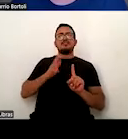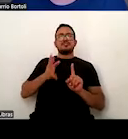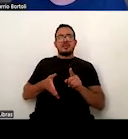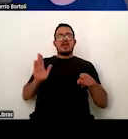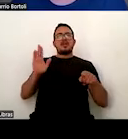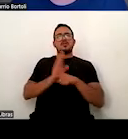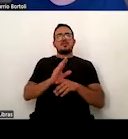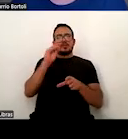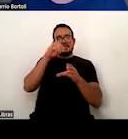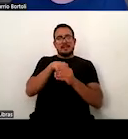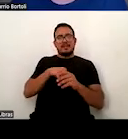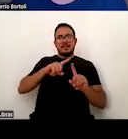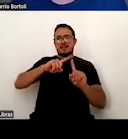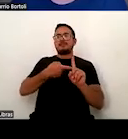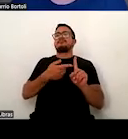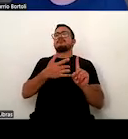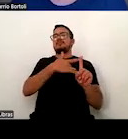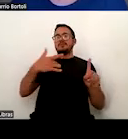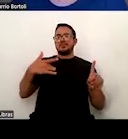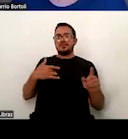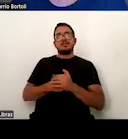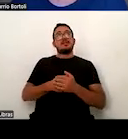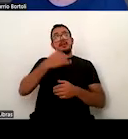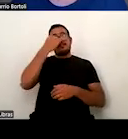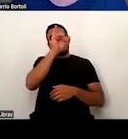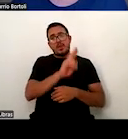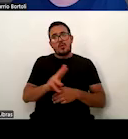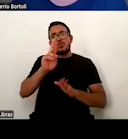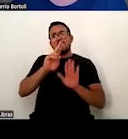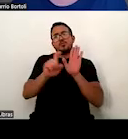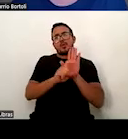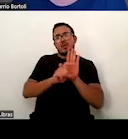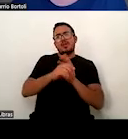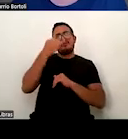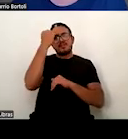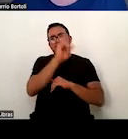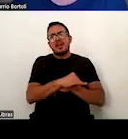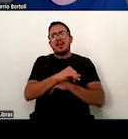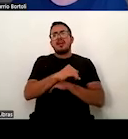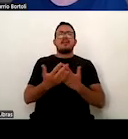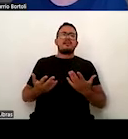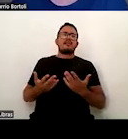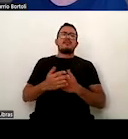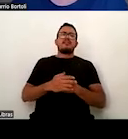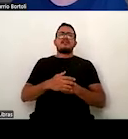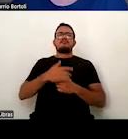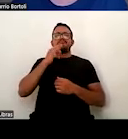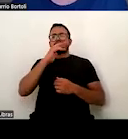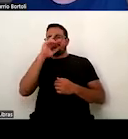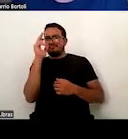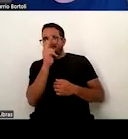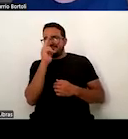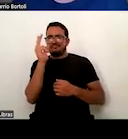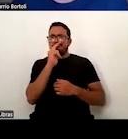evitar bebida alcoólica, evitar o uso de drogas ilícitas e até alguns medicamentos que podem interferir no desenvolvimento do